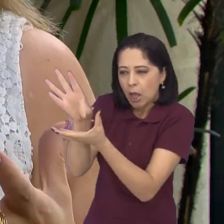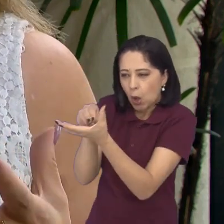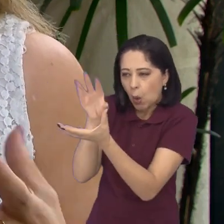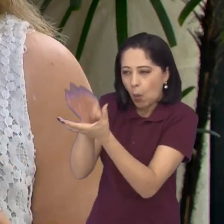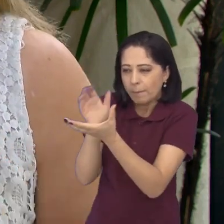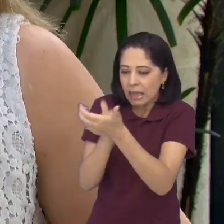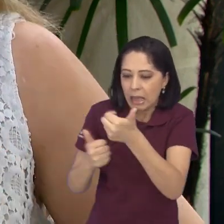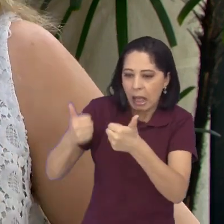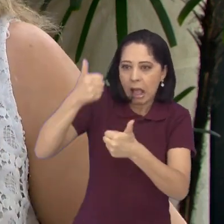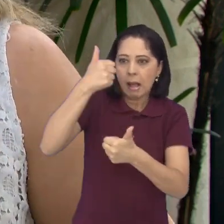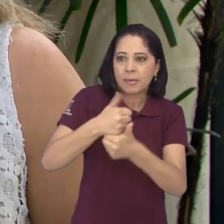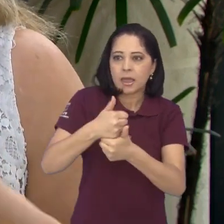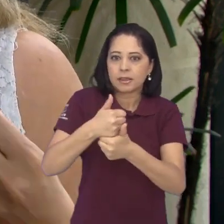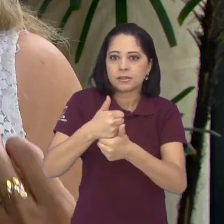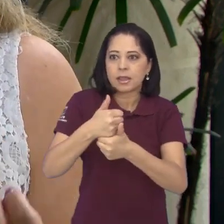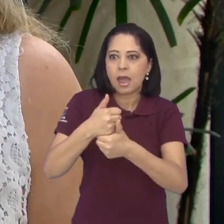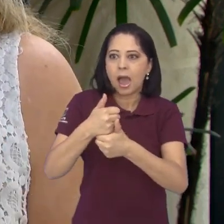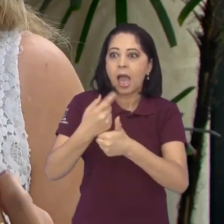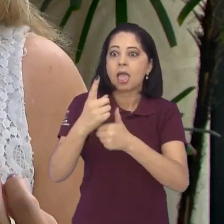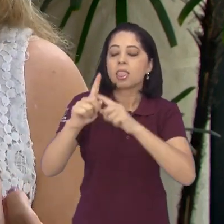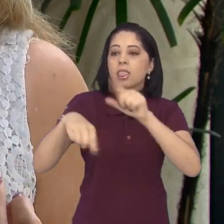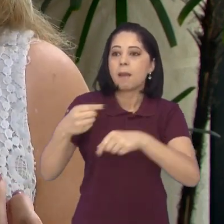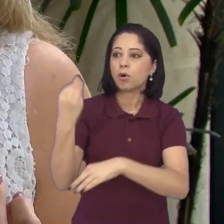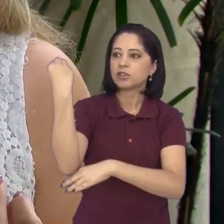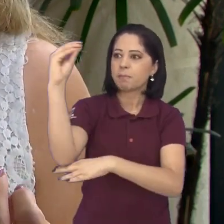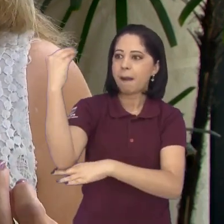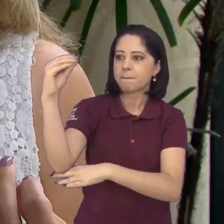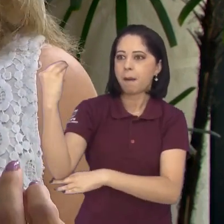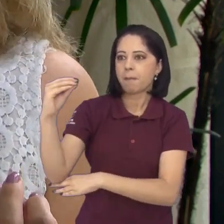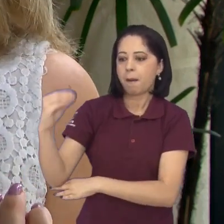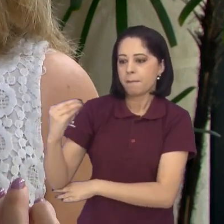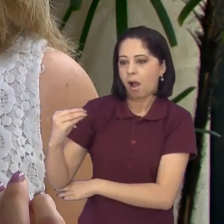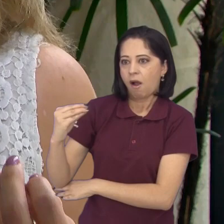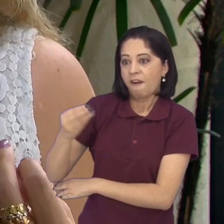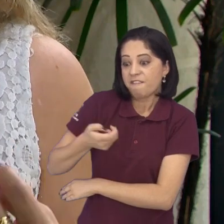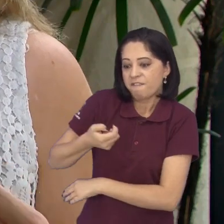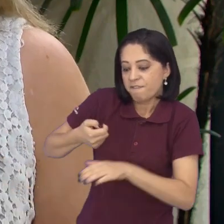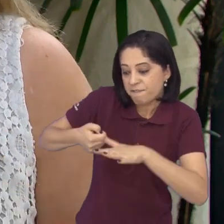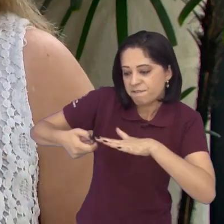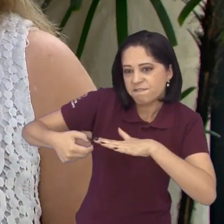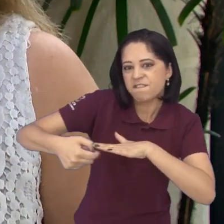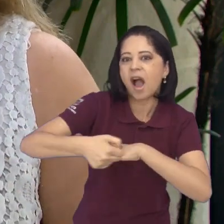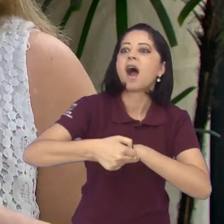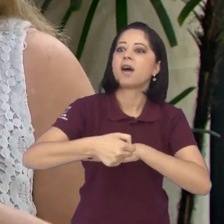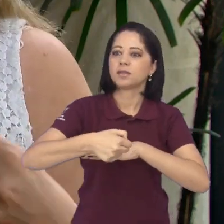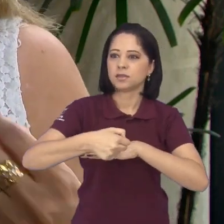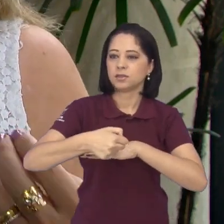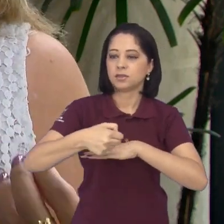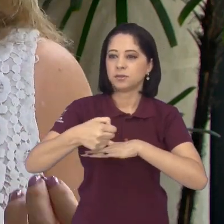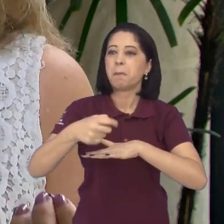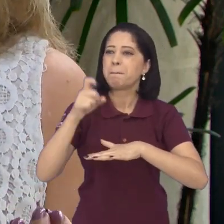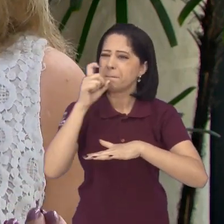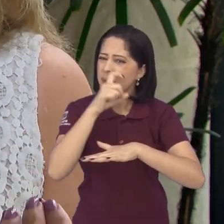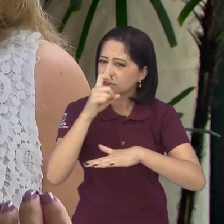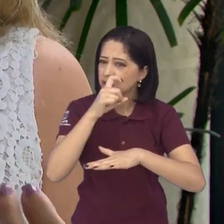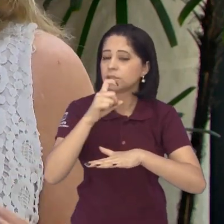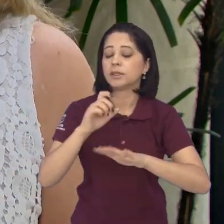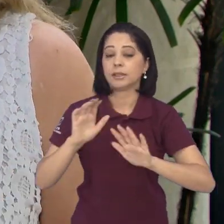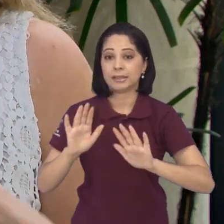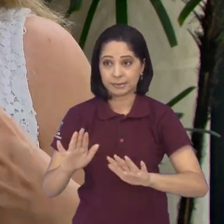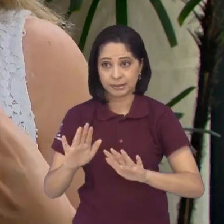voz de alguém e produzir conteúdo que a gente conhece como fake news, né? Então, conteúdos